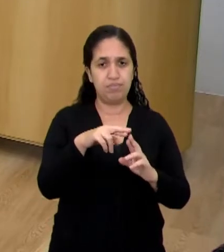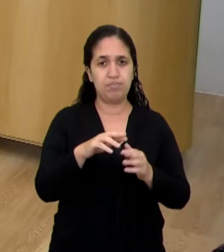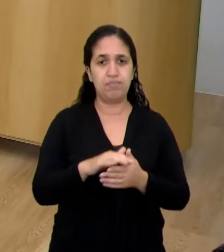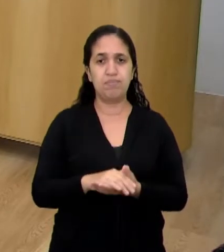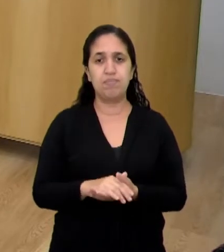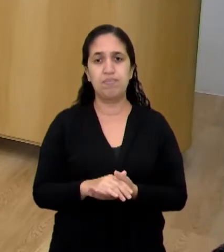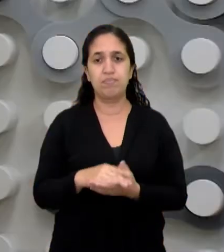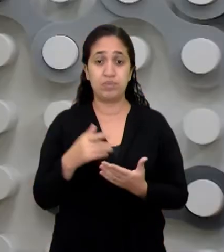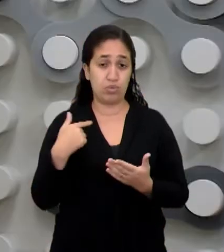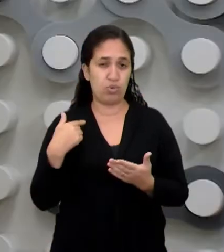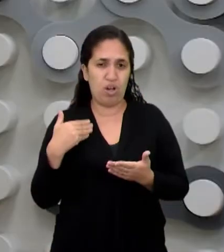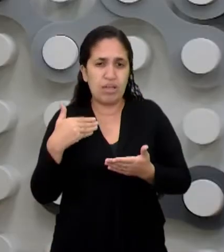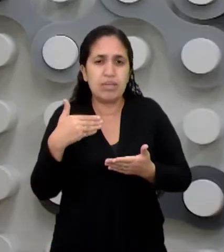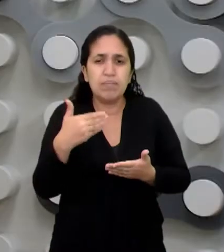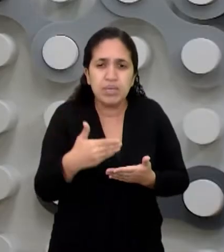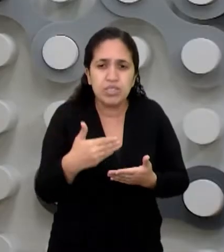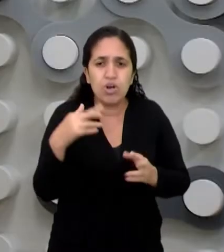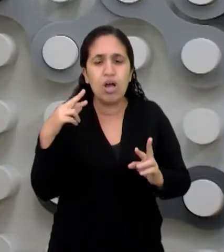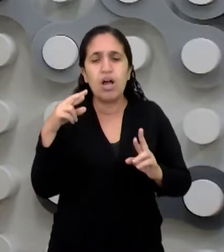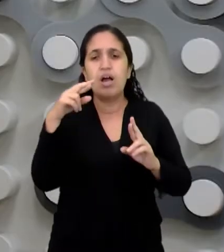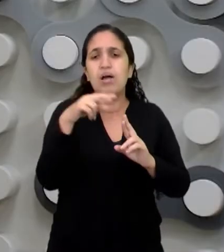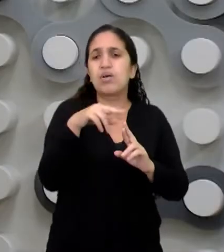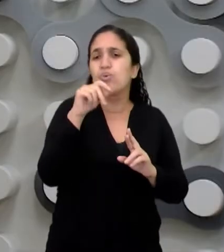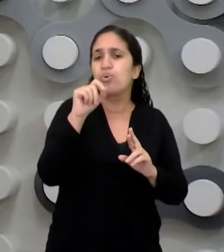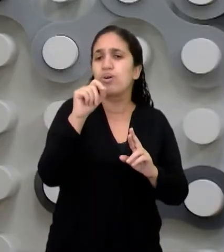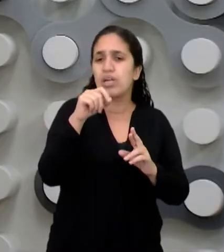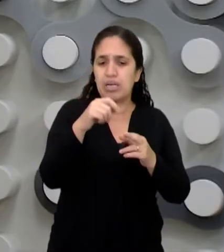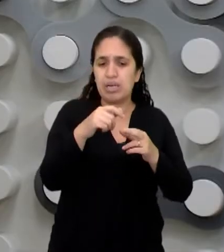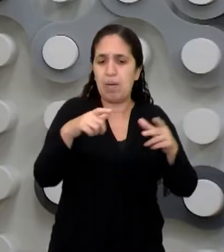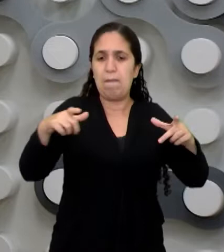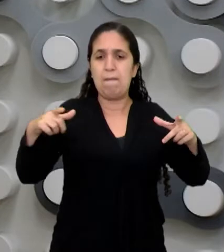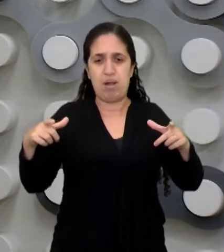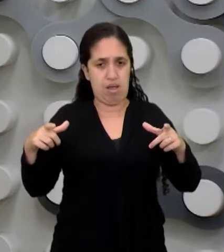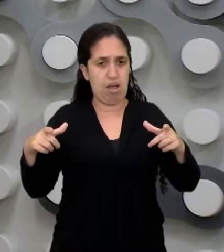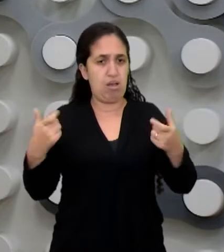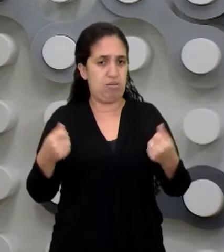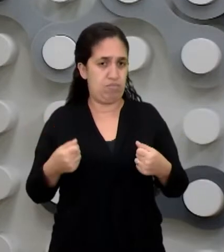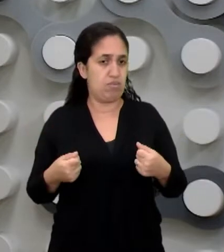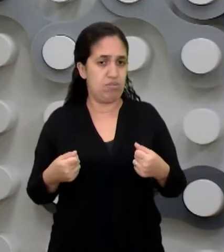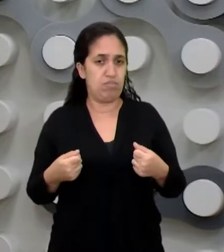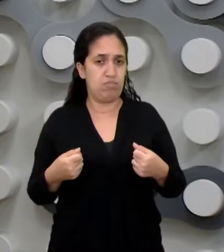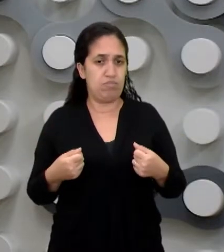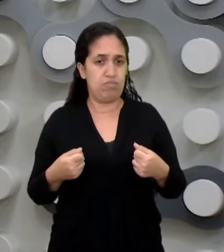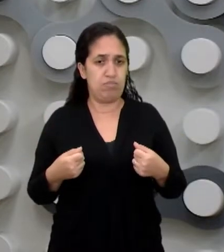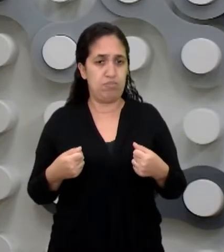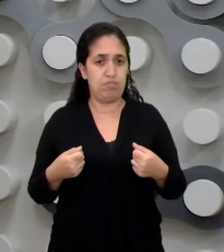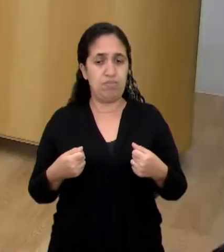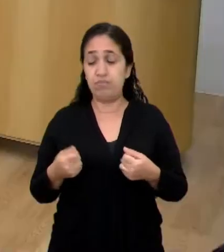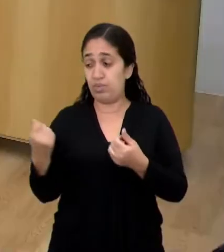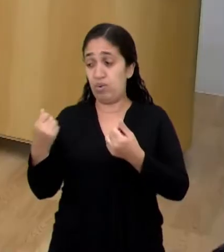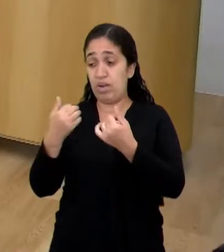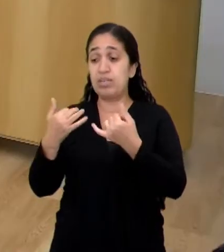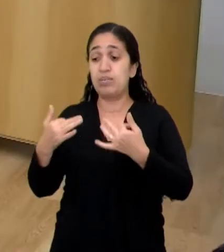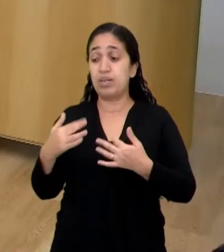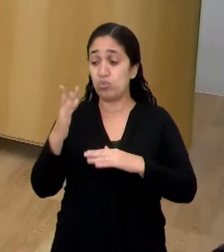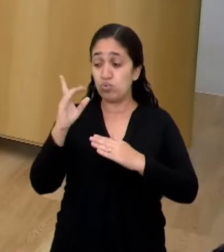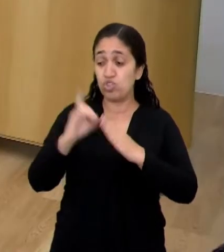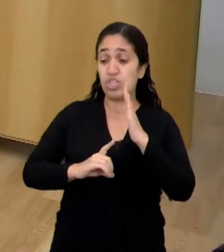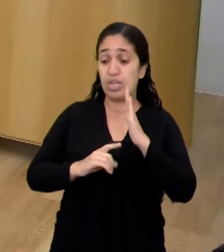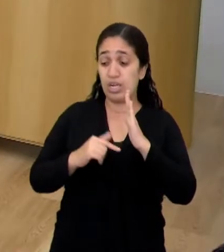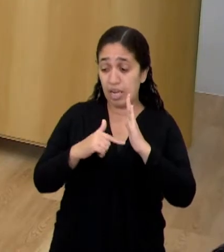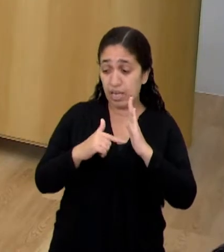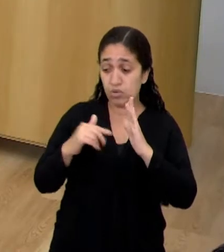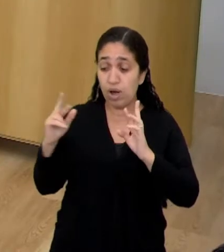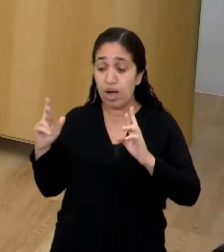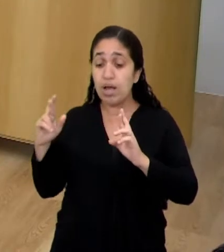eu estou antecipando um pouquinho, mas a representatividade ela vai ter que se ampliar. Então, o que ela está falando é que para ver os direitos, a representatividade